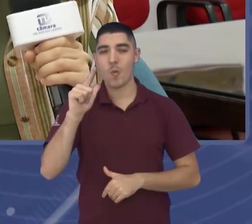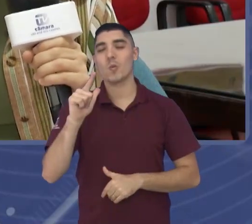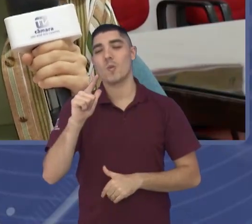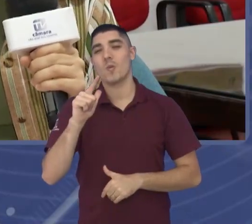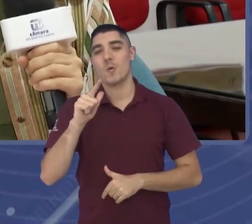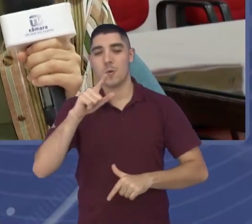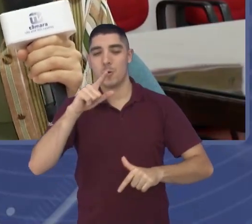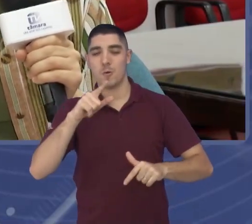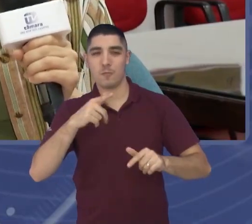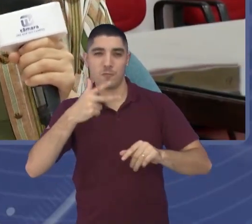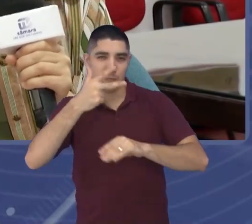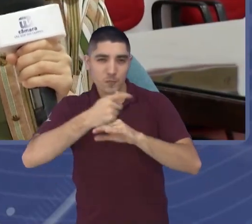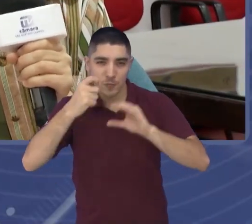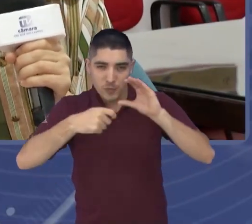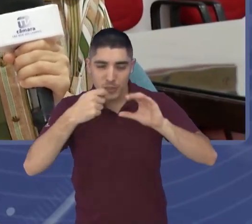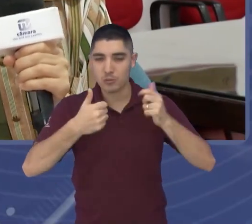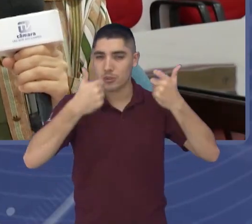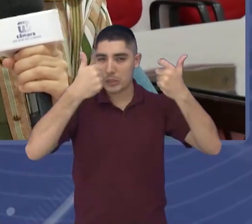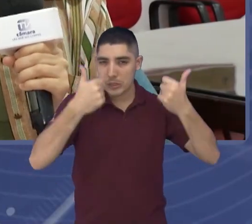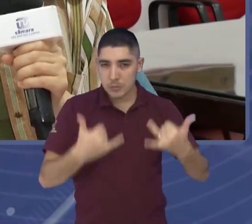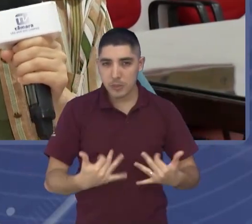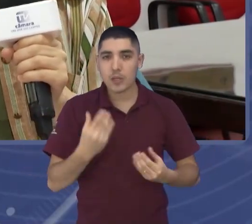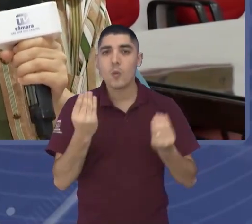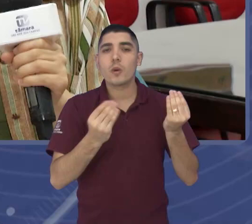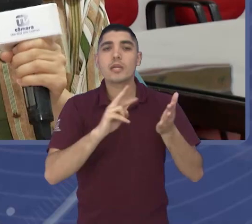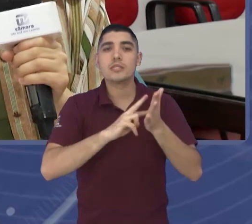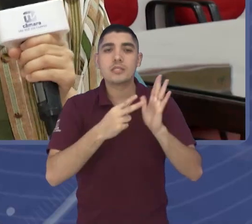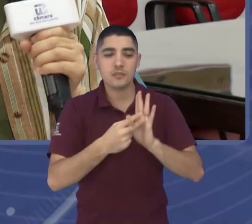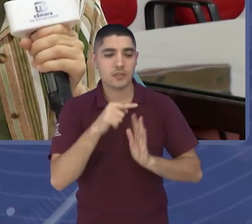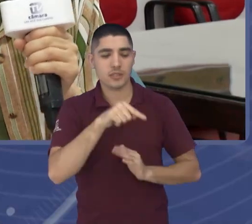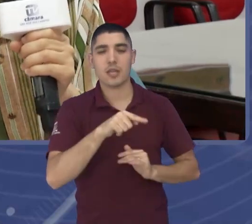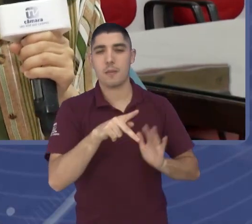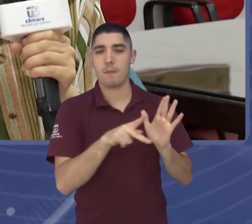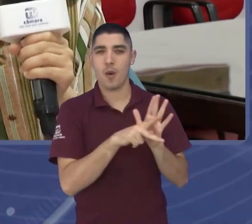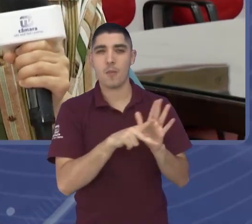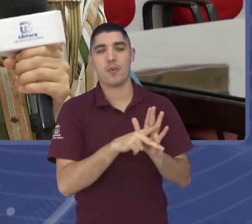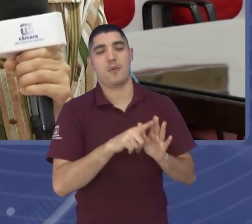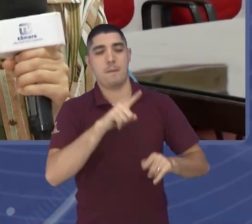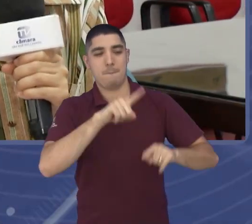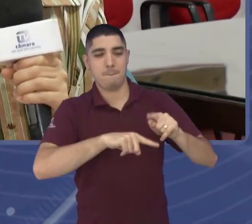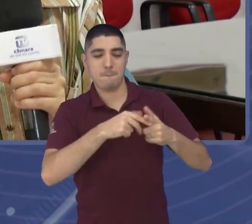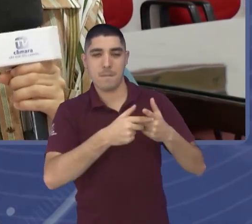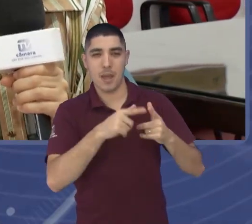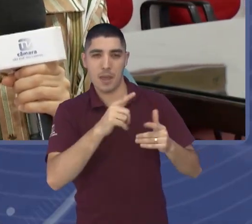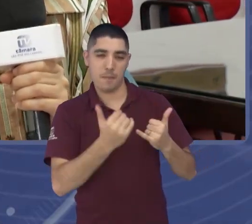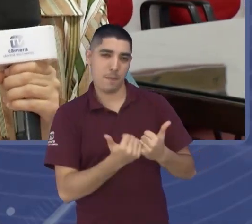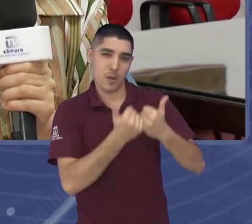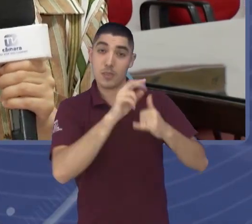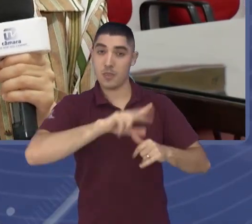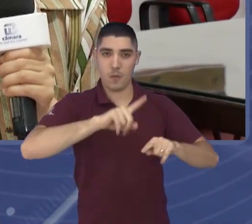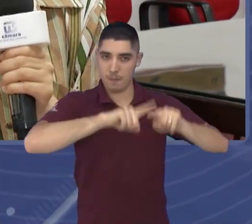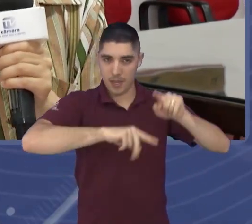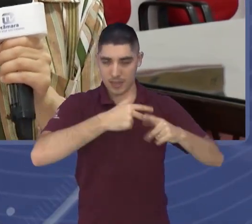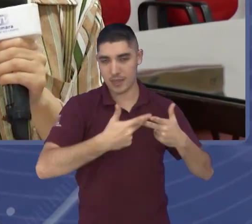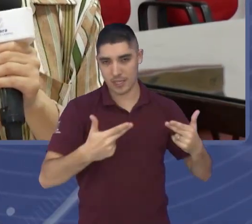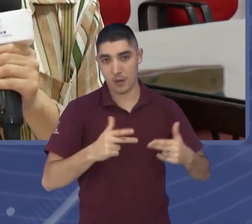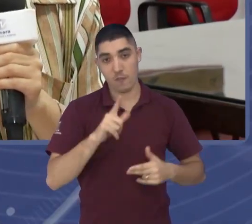um patrimônio, né, imaterial da cidade, que seria a Banda de Santana. Então, Dani, essas são as informações e a gente volta aí para o